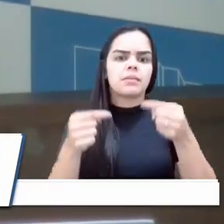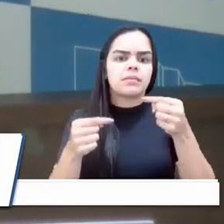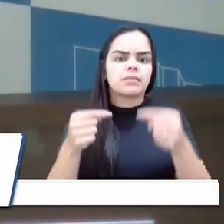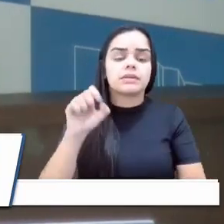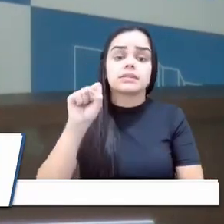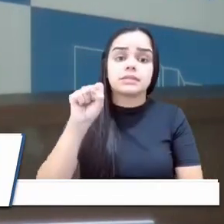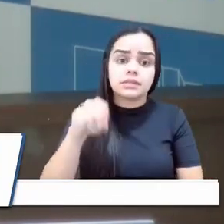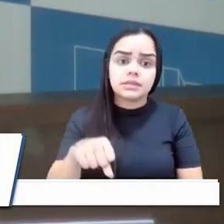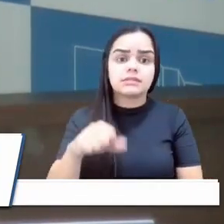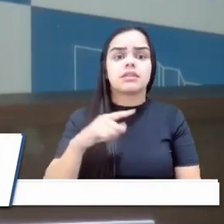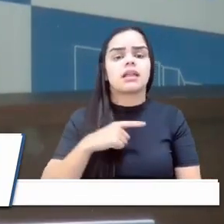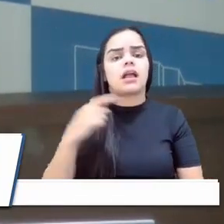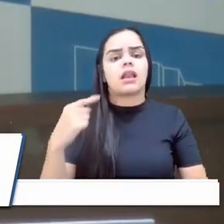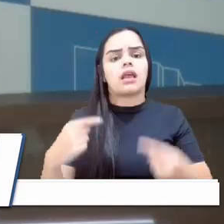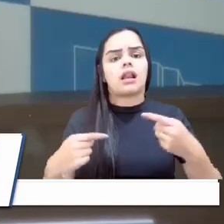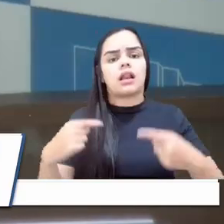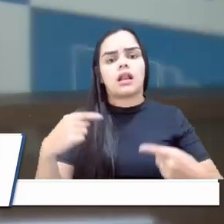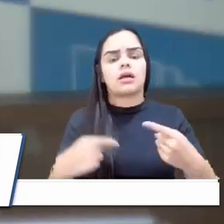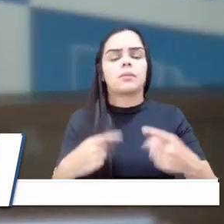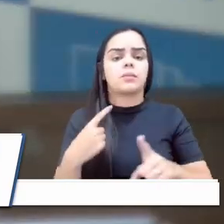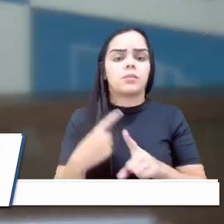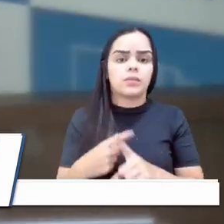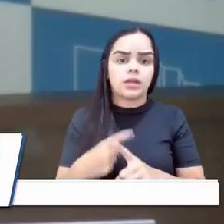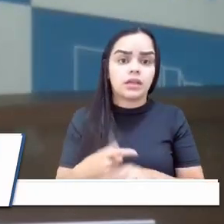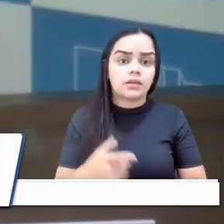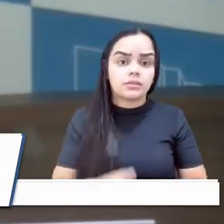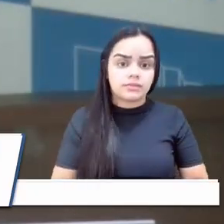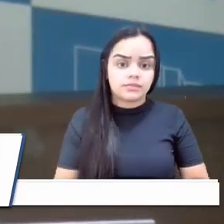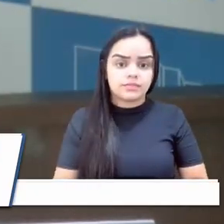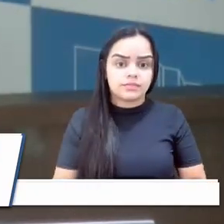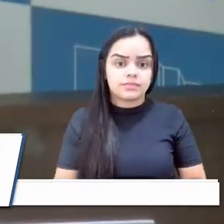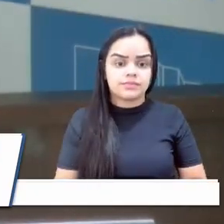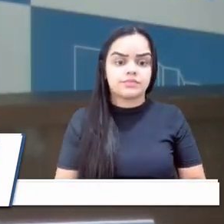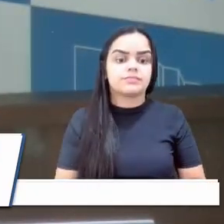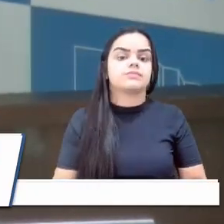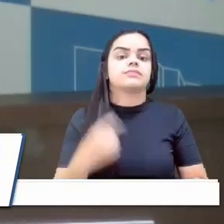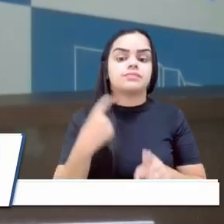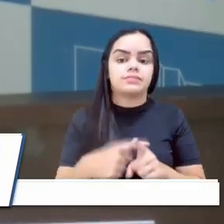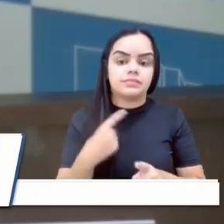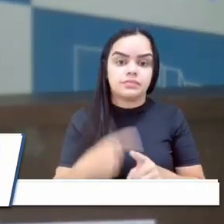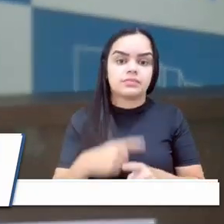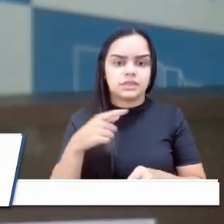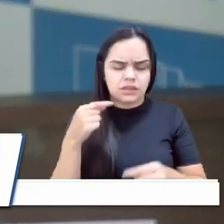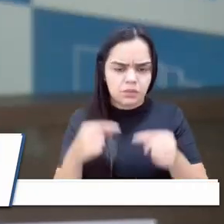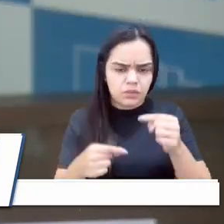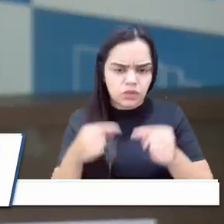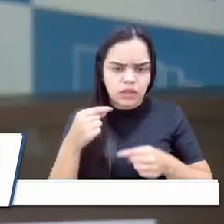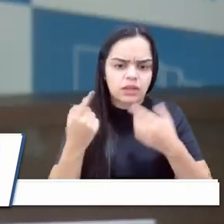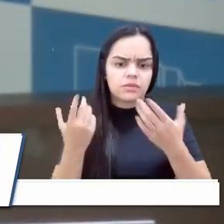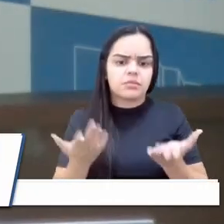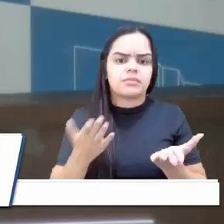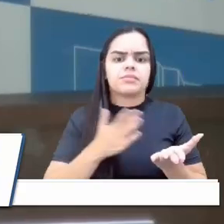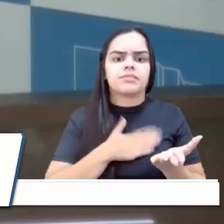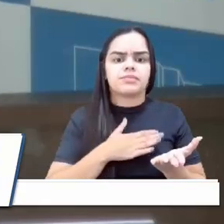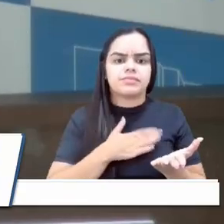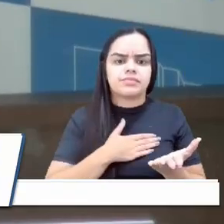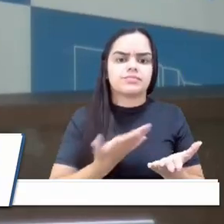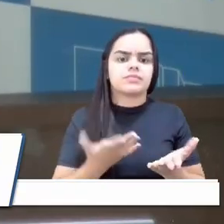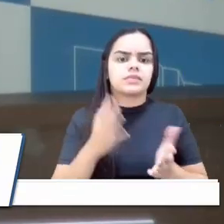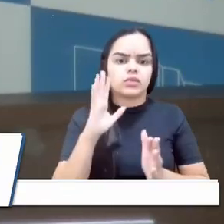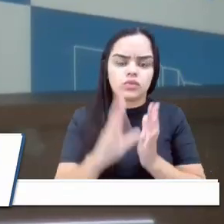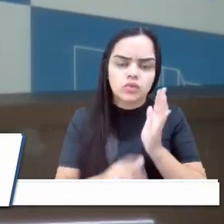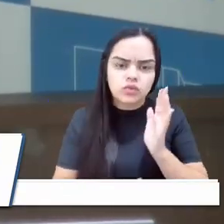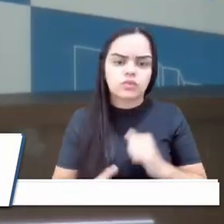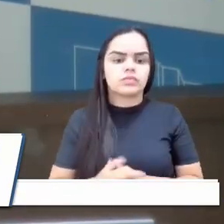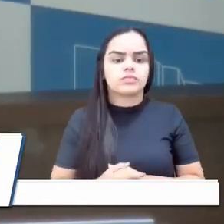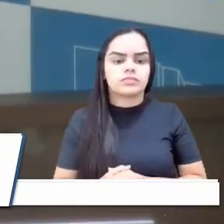sim. Por que não entrar? Por que eu não vou entrar? Isso é polêmica? Isso para mim é um roubo. E eu